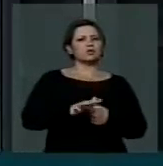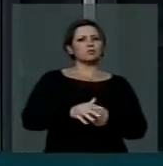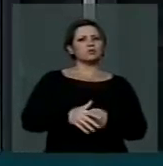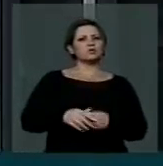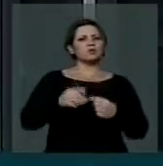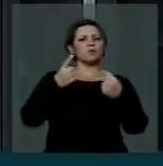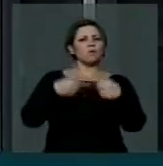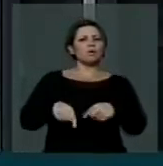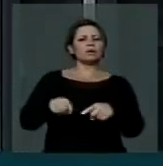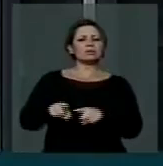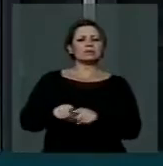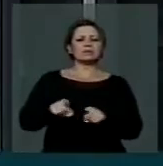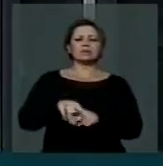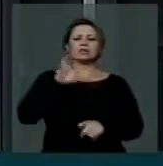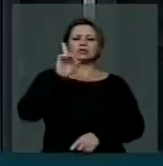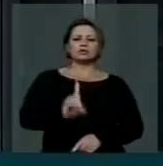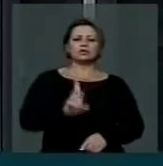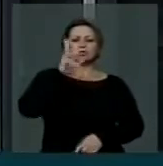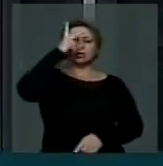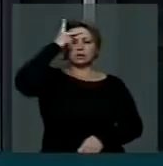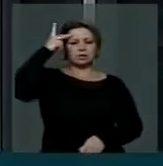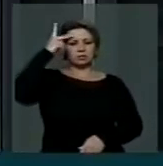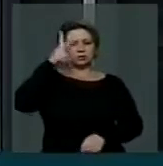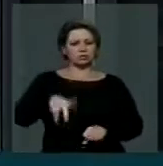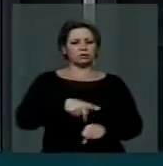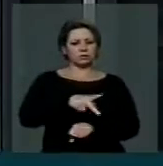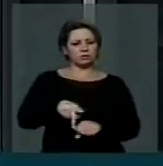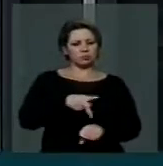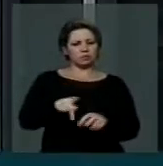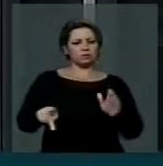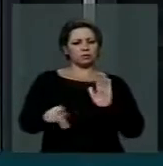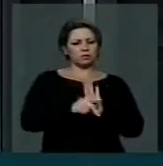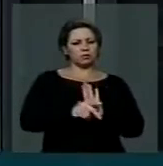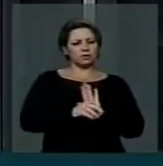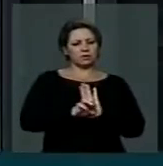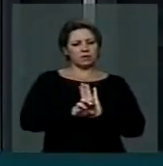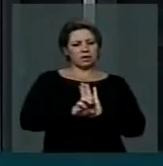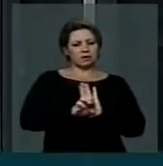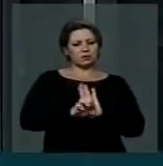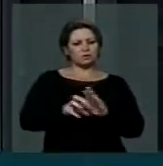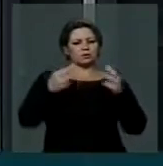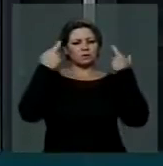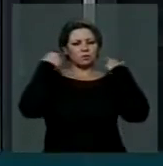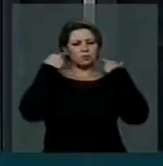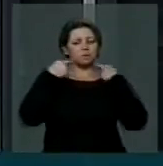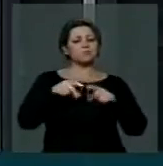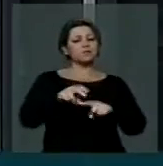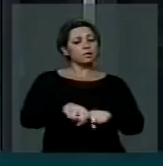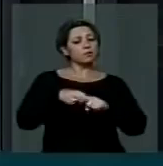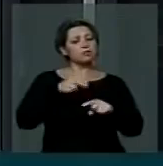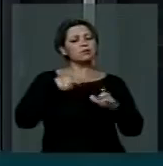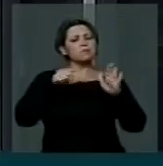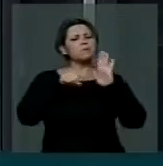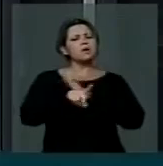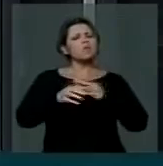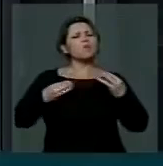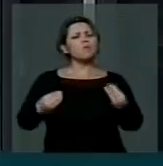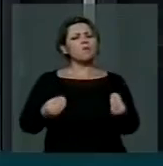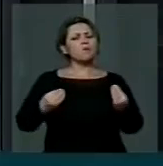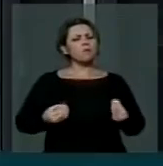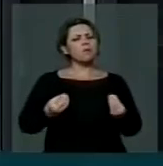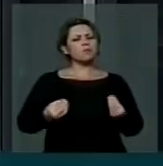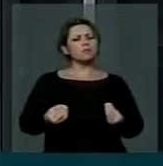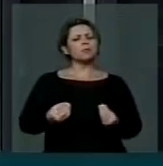afronta e escárnio ao direito penal internacional e ao próprio Estatuto de Roma. Assim, indago, como